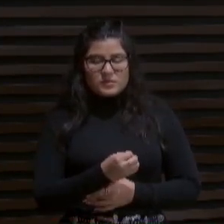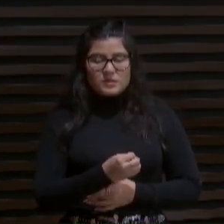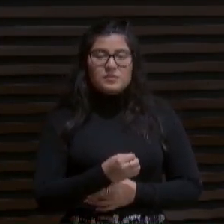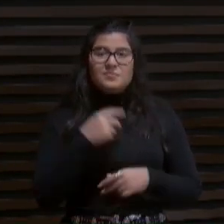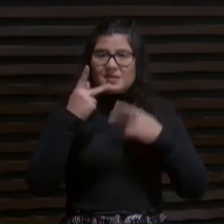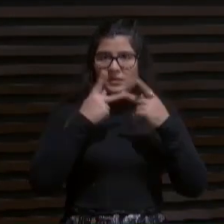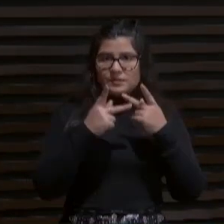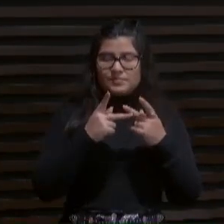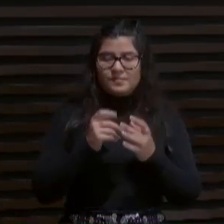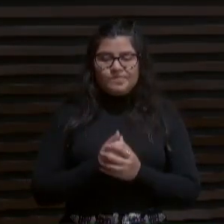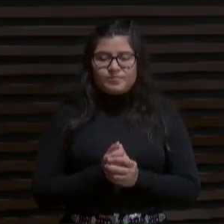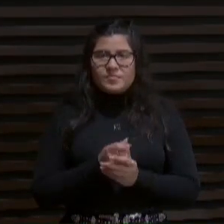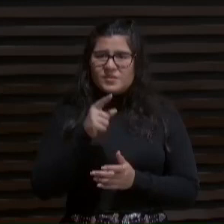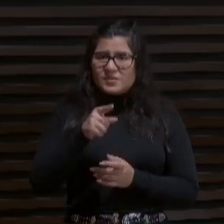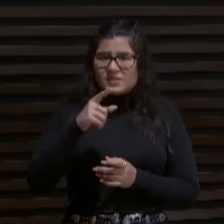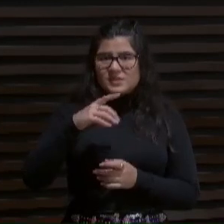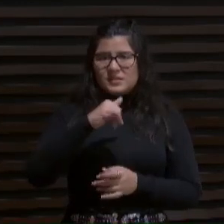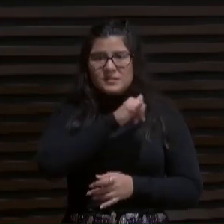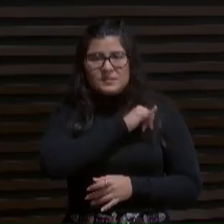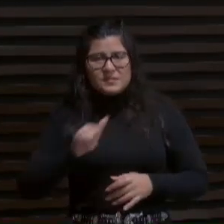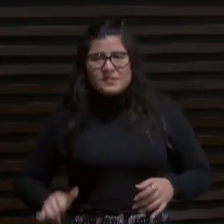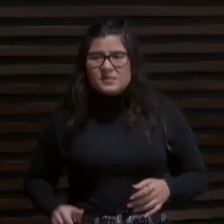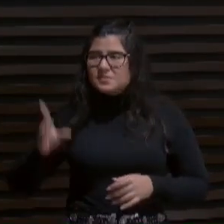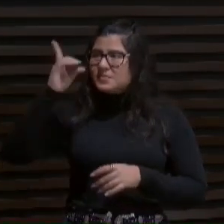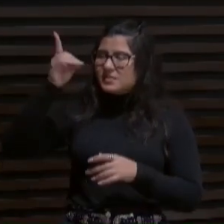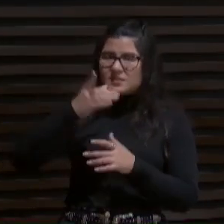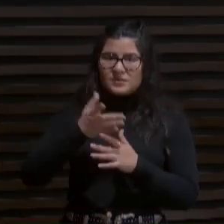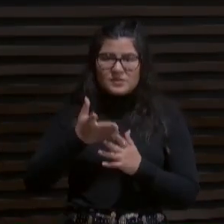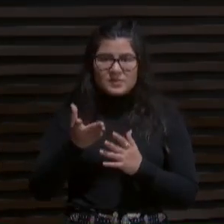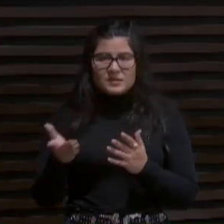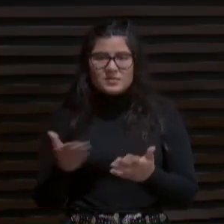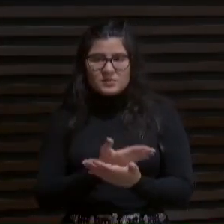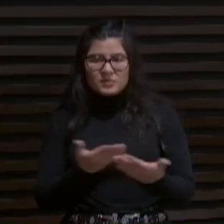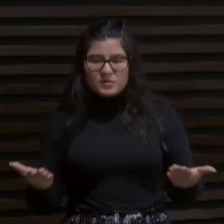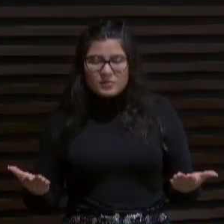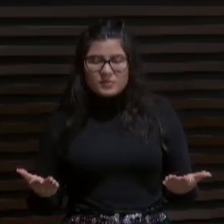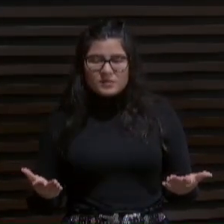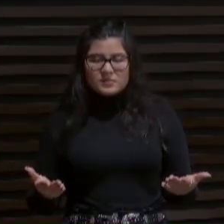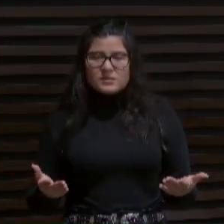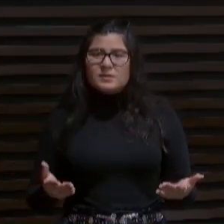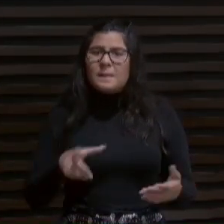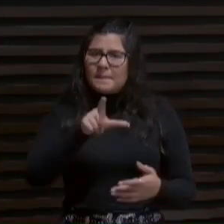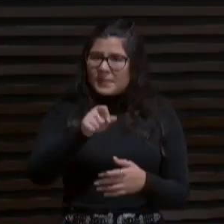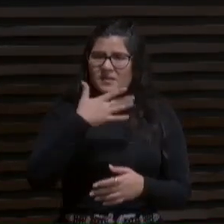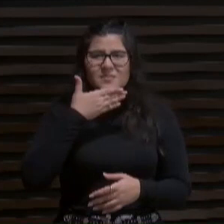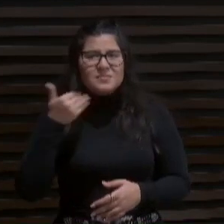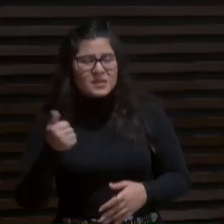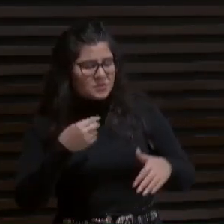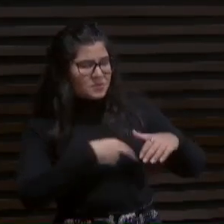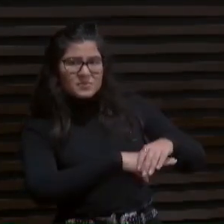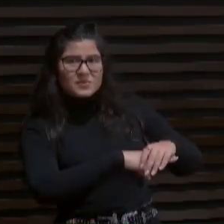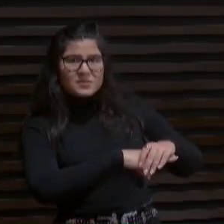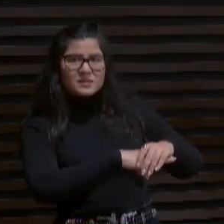escute, o Senhor é um príncipe de Deus no nosso meio. Sepulte a falecida numa das nossas melhores sepulturas. Nenhum de nós se